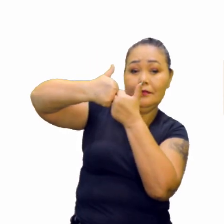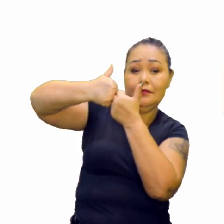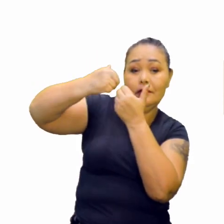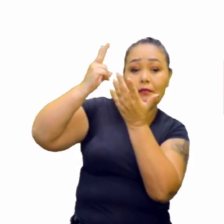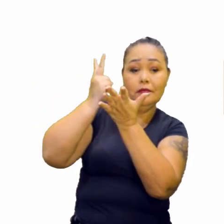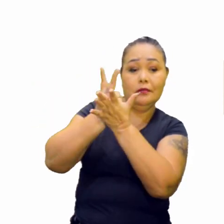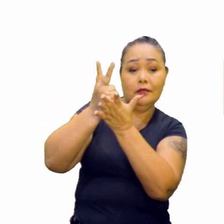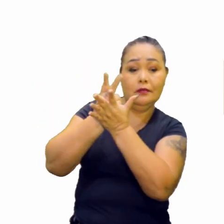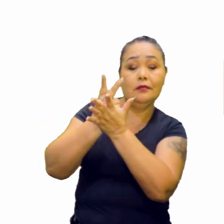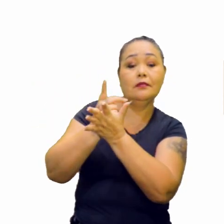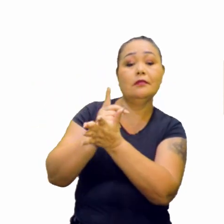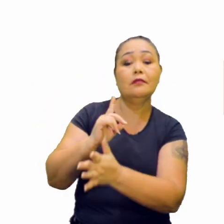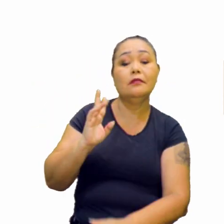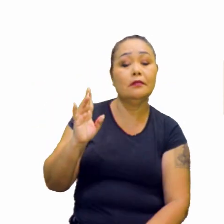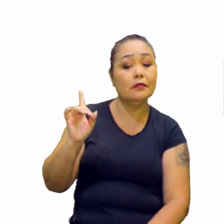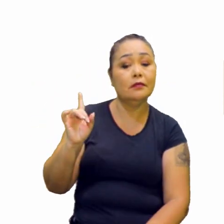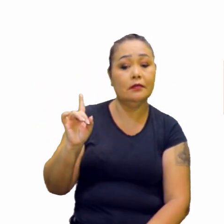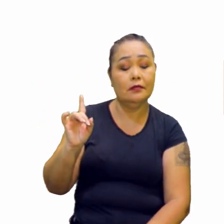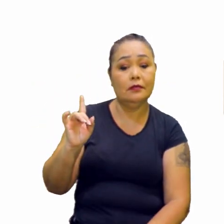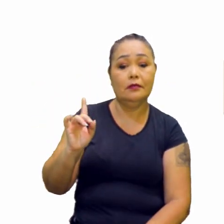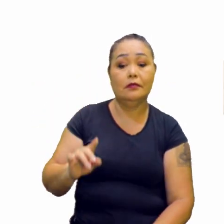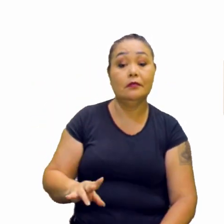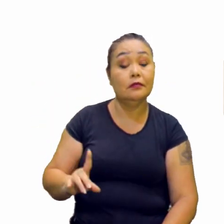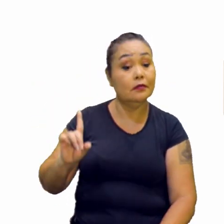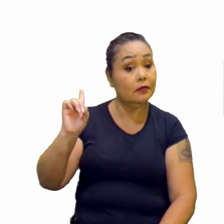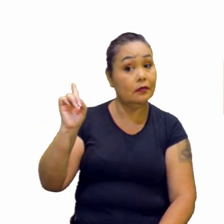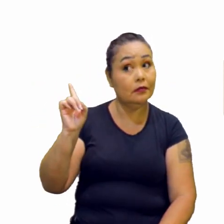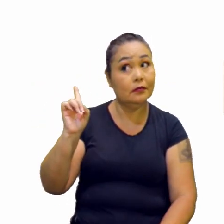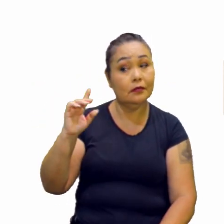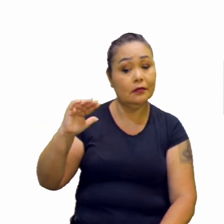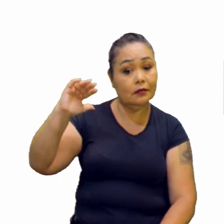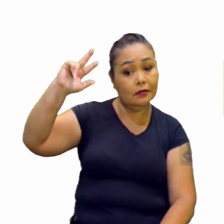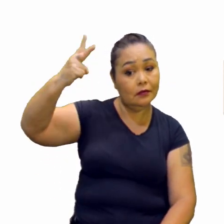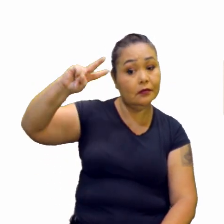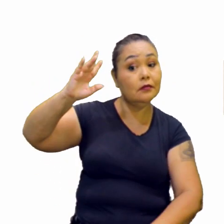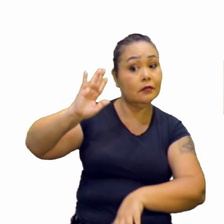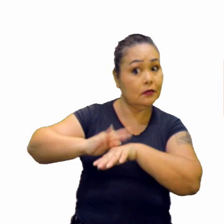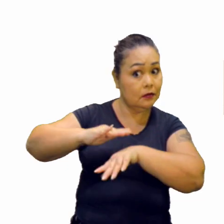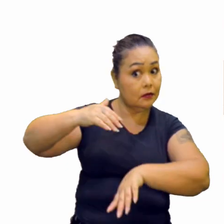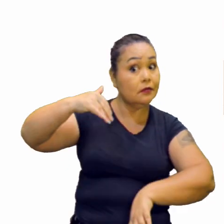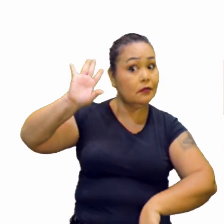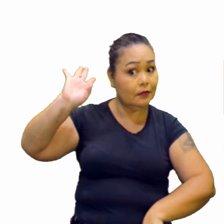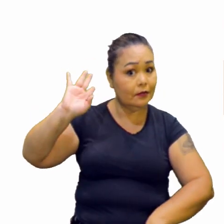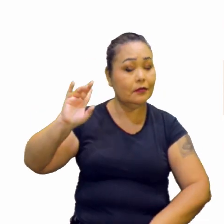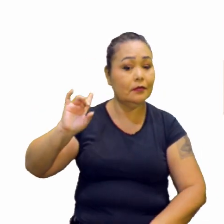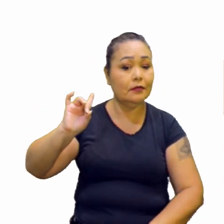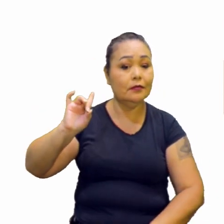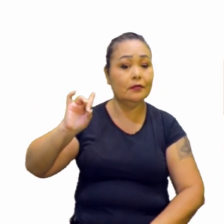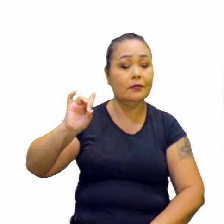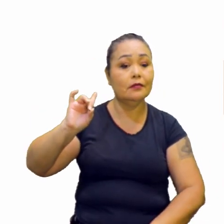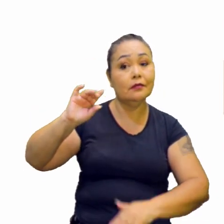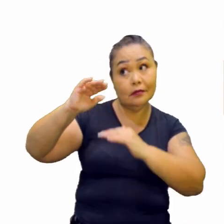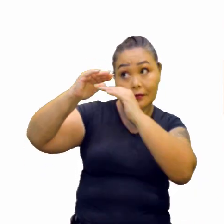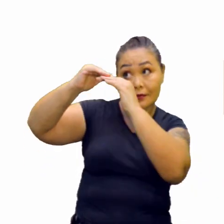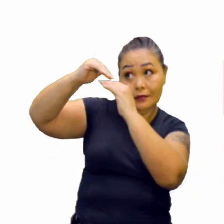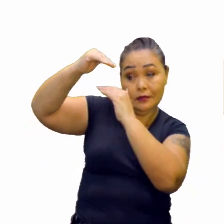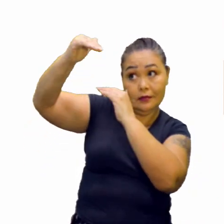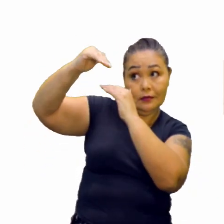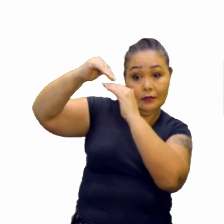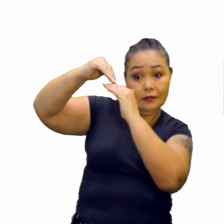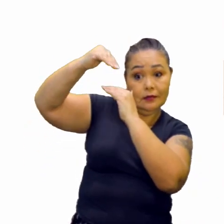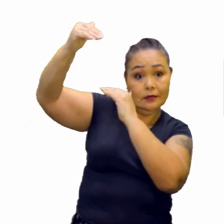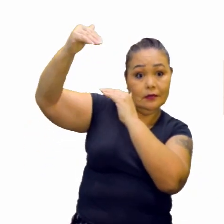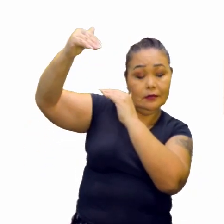pessoal? E aí, ó, tem mais. Aí tem a parte, ó, a parte